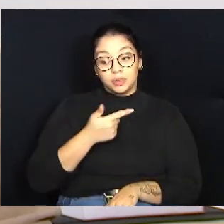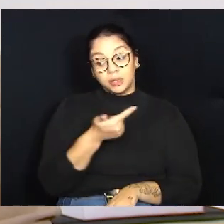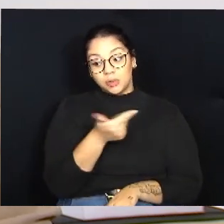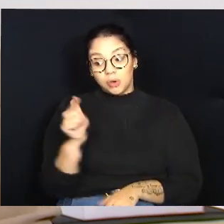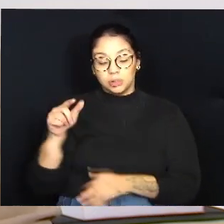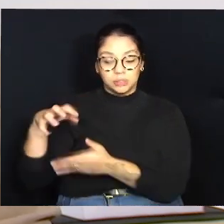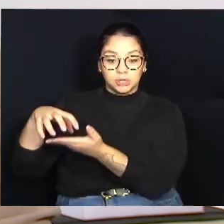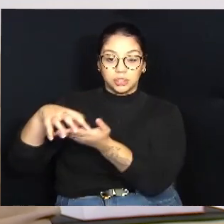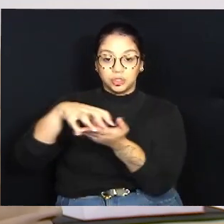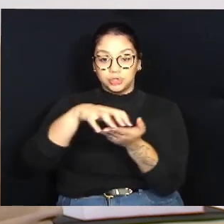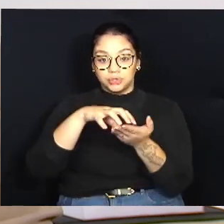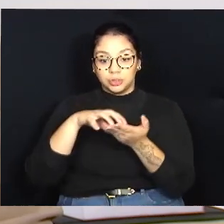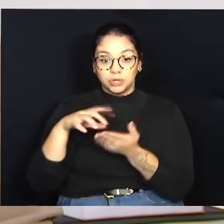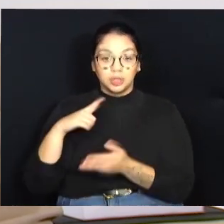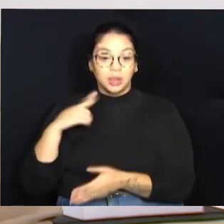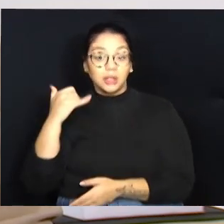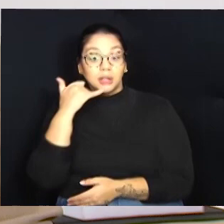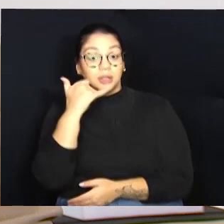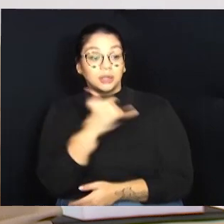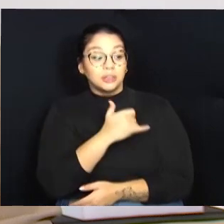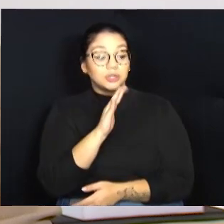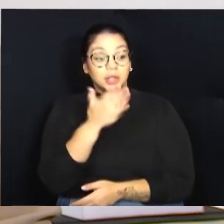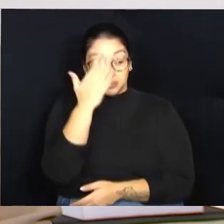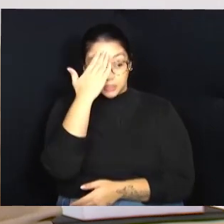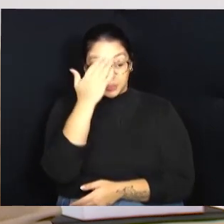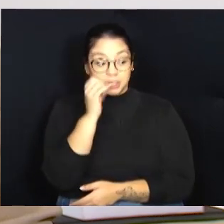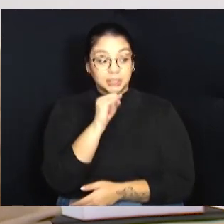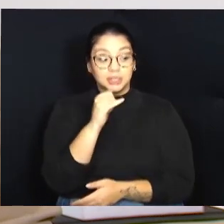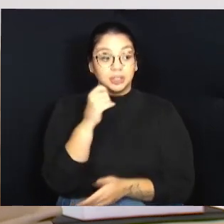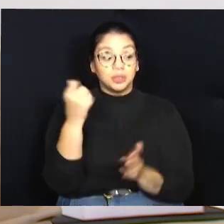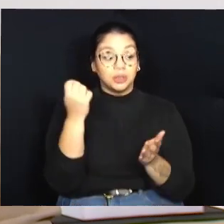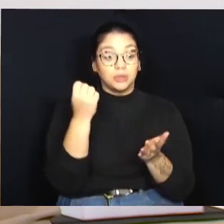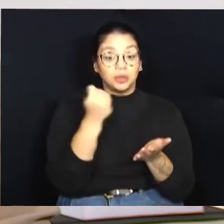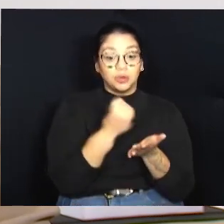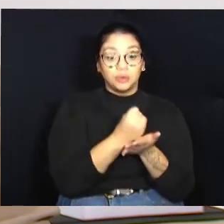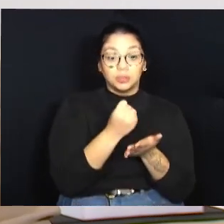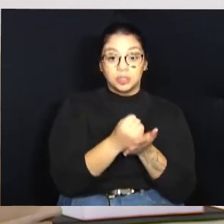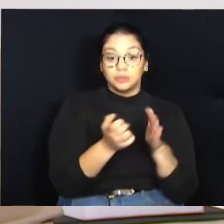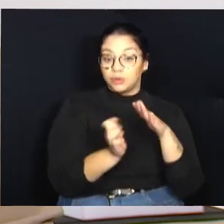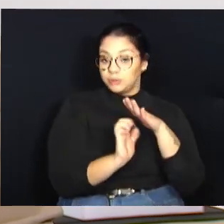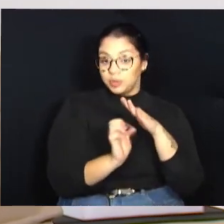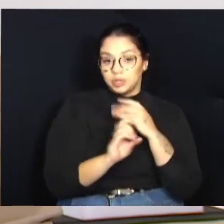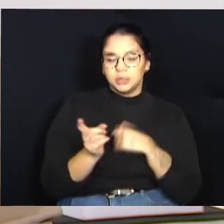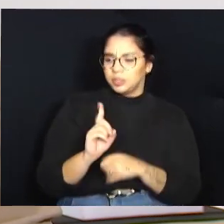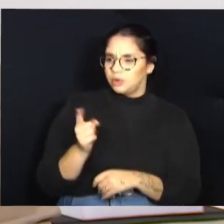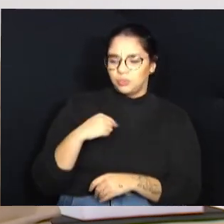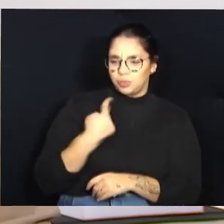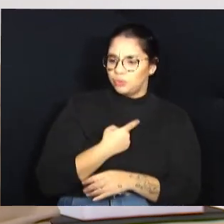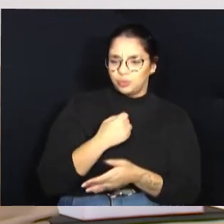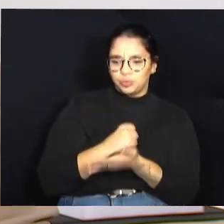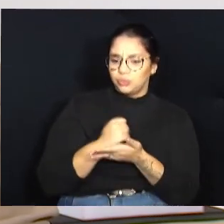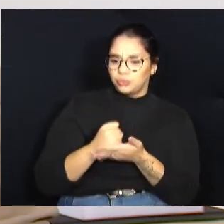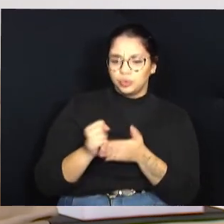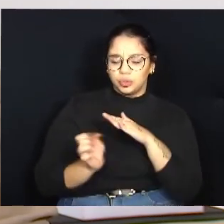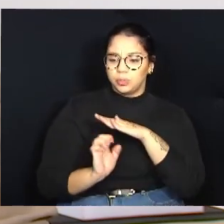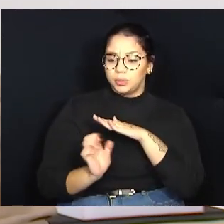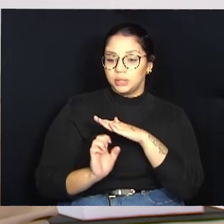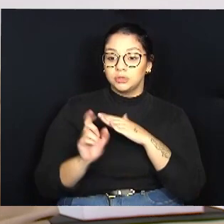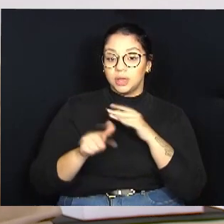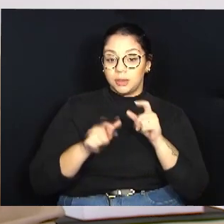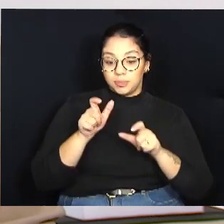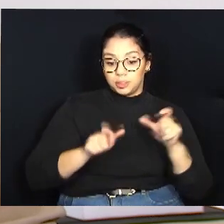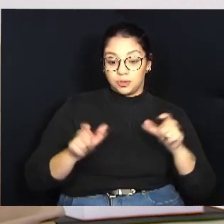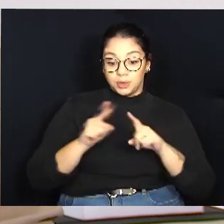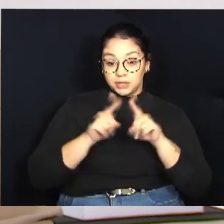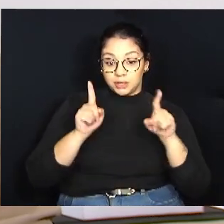própria e tem muitos órgãos que liga querendo saber se a gente contratou a empresa para fazer isso e a gente não contratou o